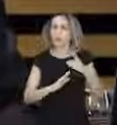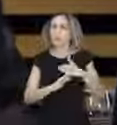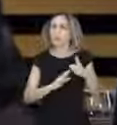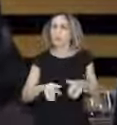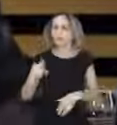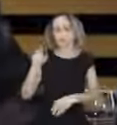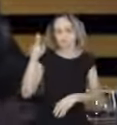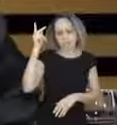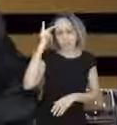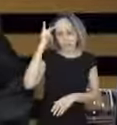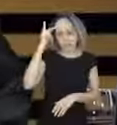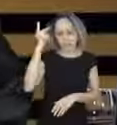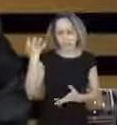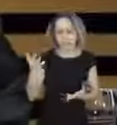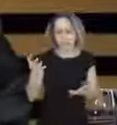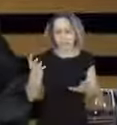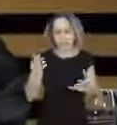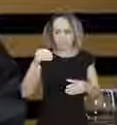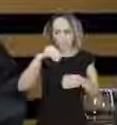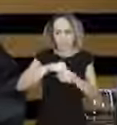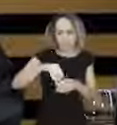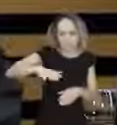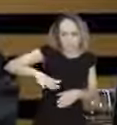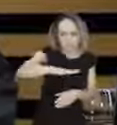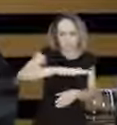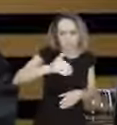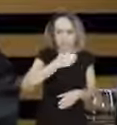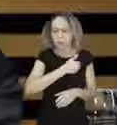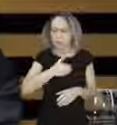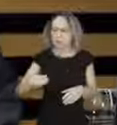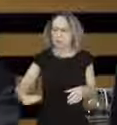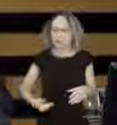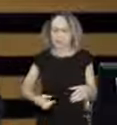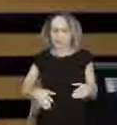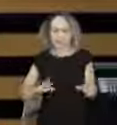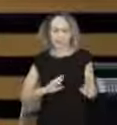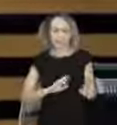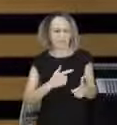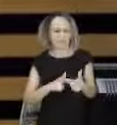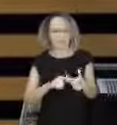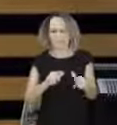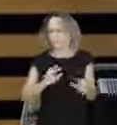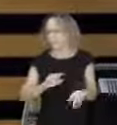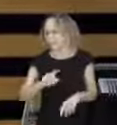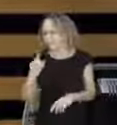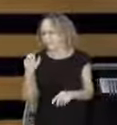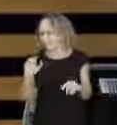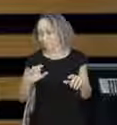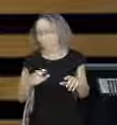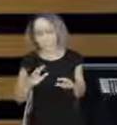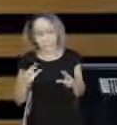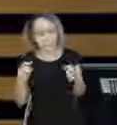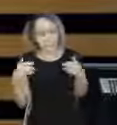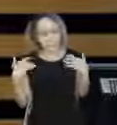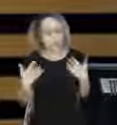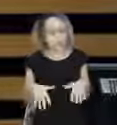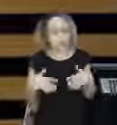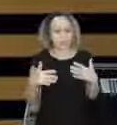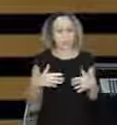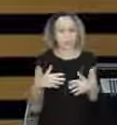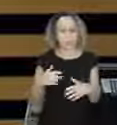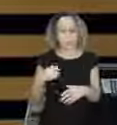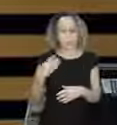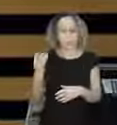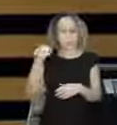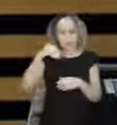são enormes. Eu fiquei 2 anos na Faculdade de Medicina da USP fazendo um curso e atendendo toda quinta-feira